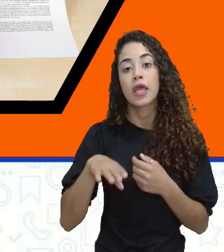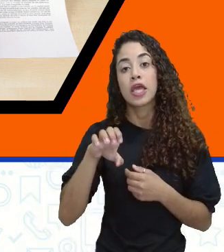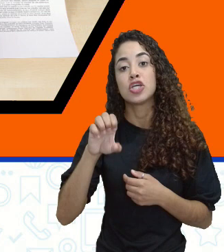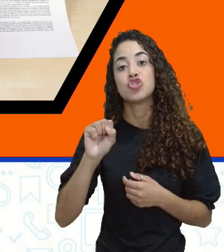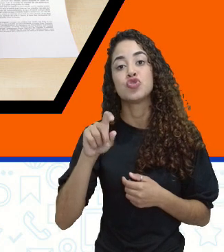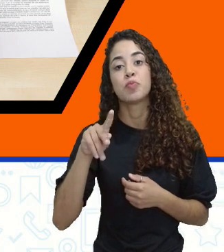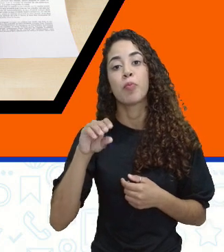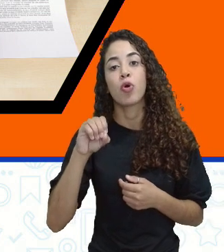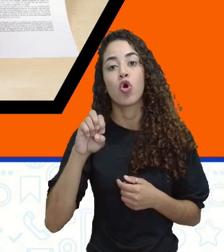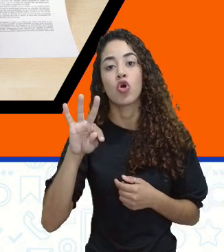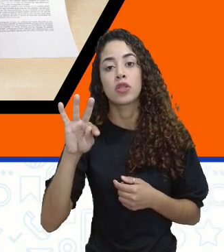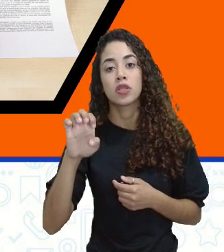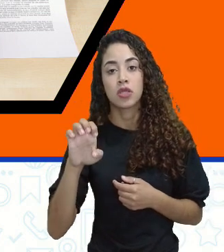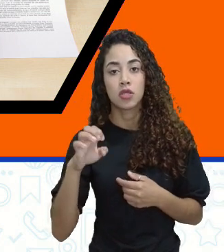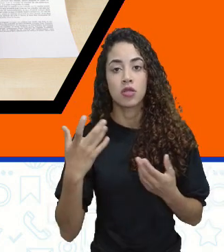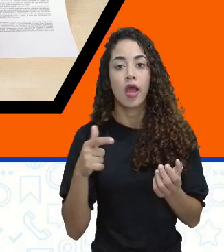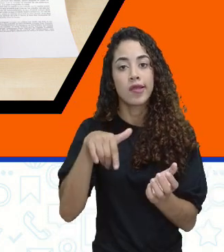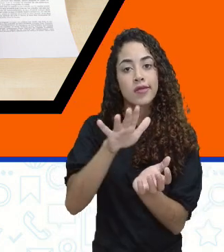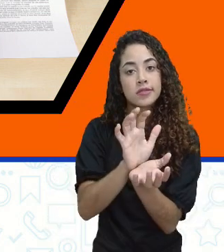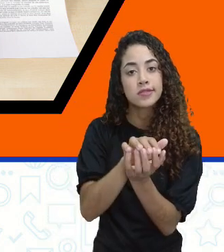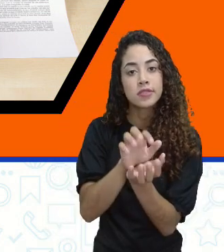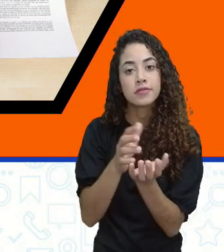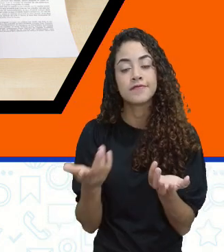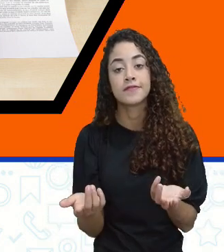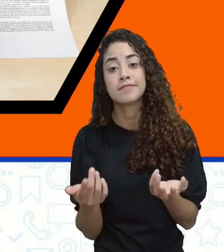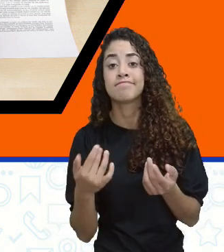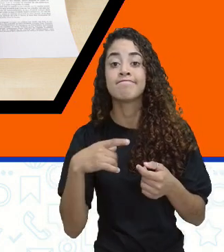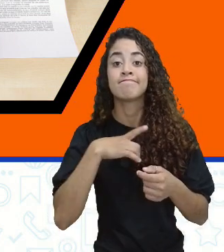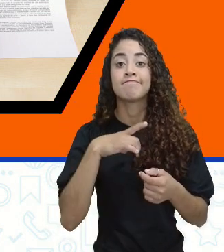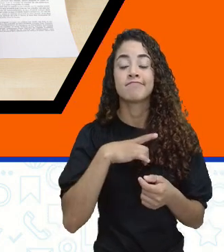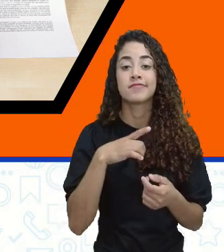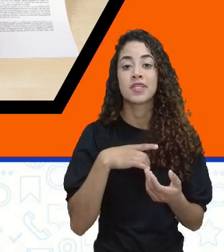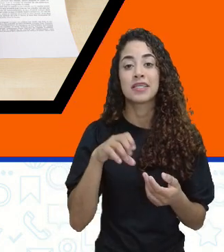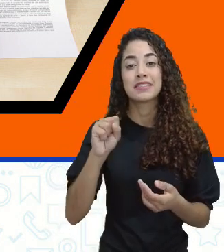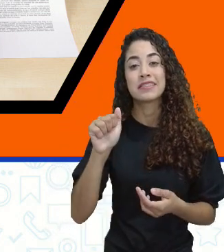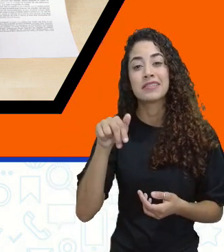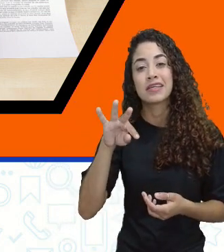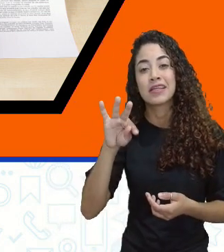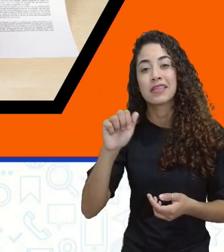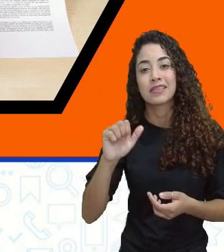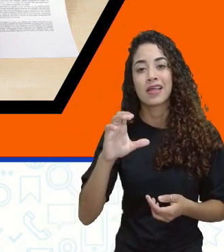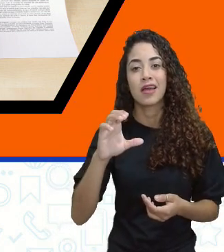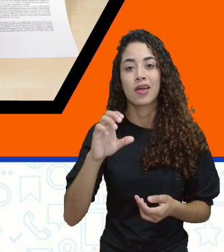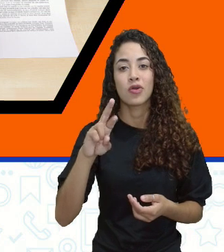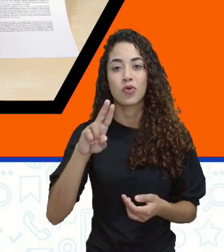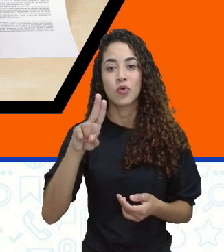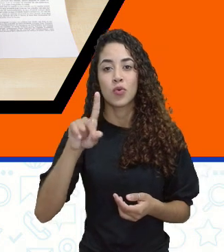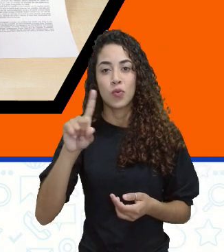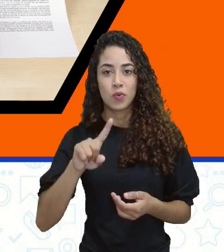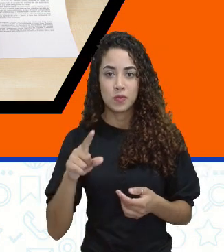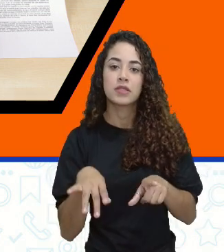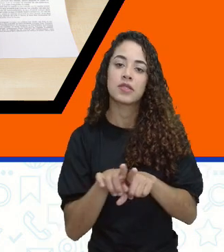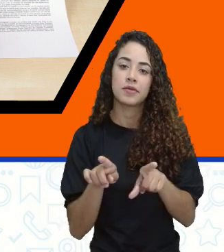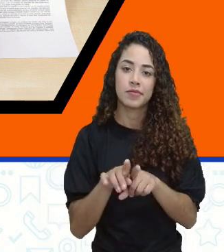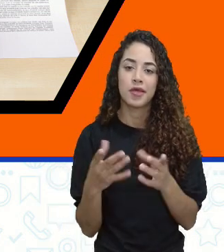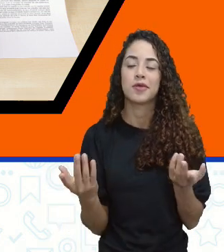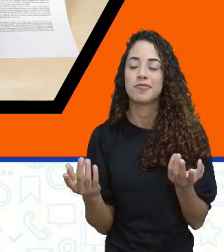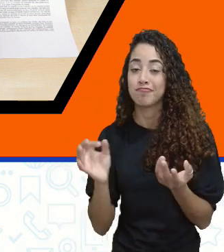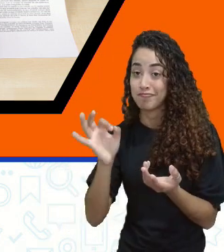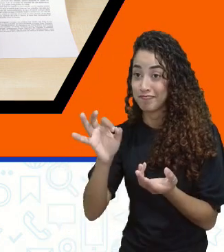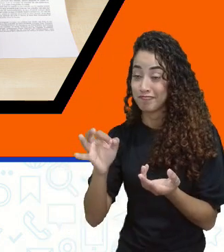do Recife. Então, a gente tem aí esses... Tem que falar de Santa Cruz também, né? Porque senão... Né,